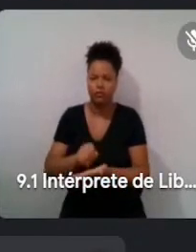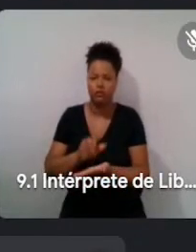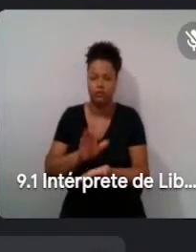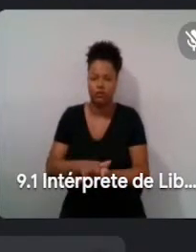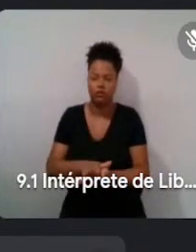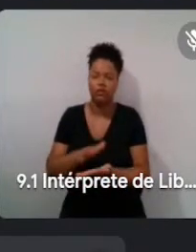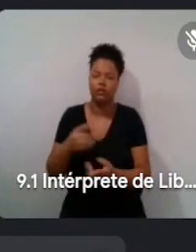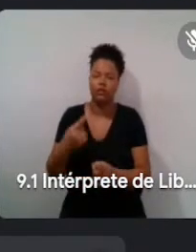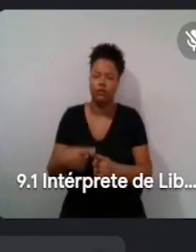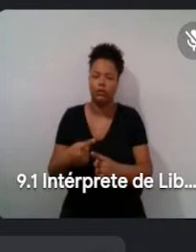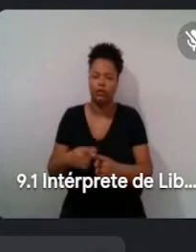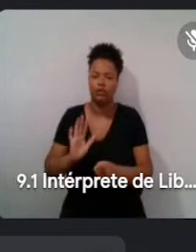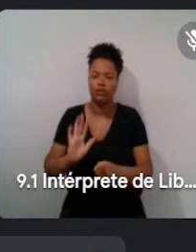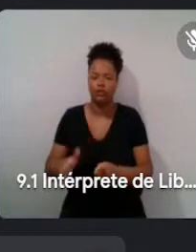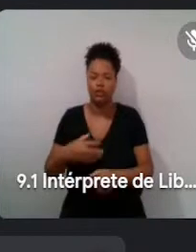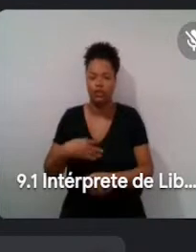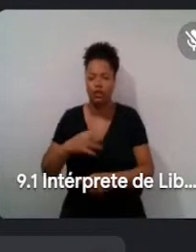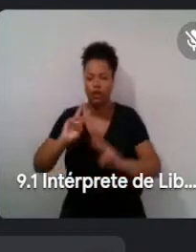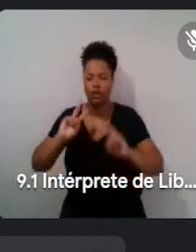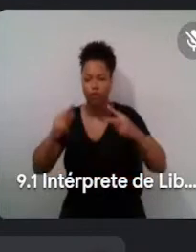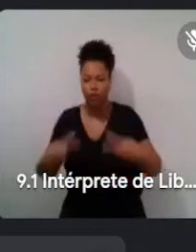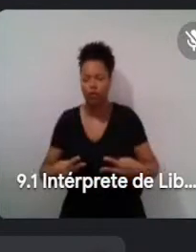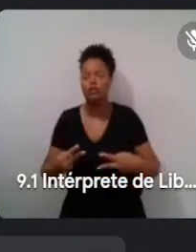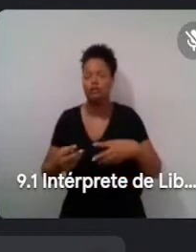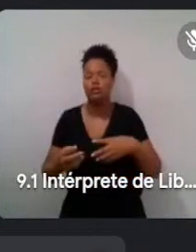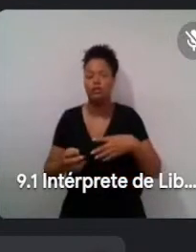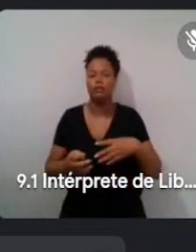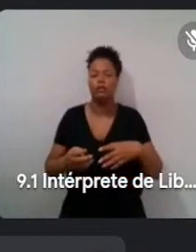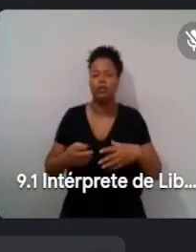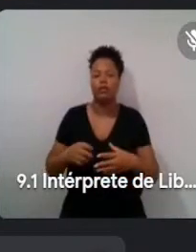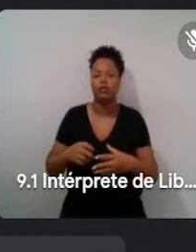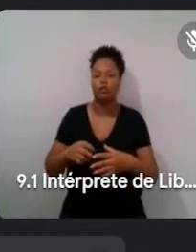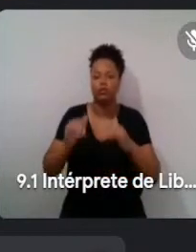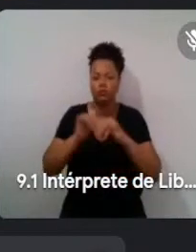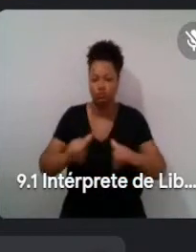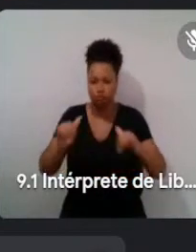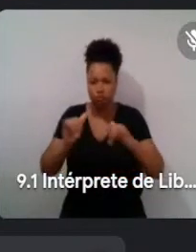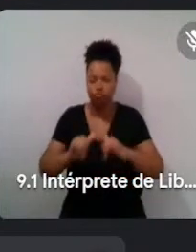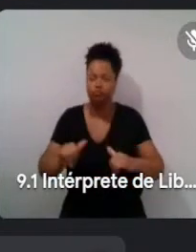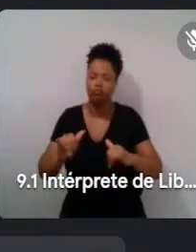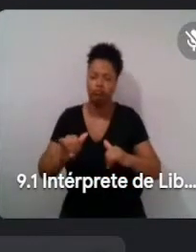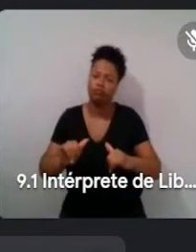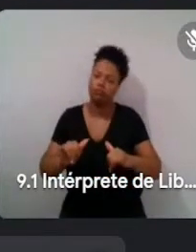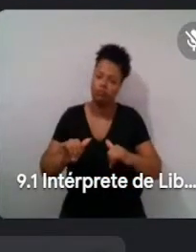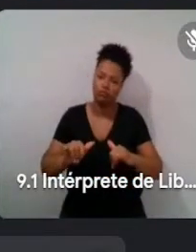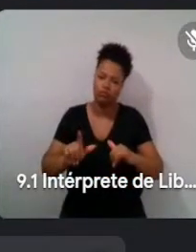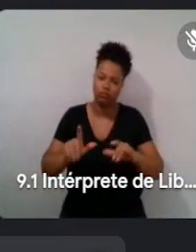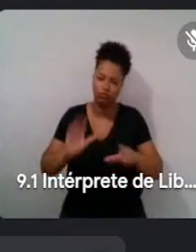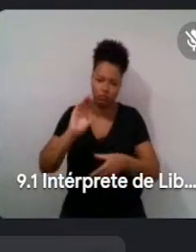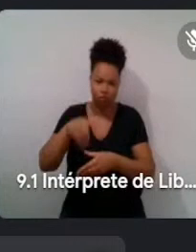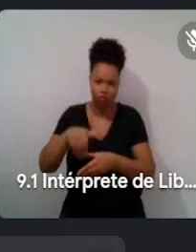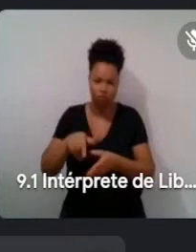veiculação da propaganda impugnada nessa representação. O parcial provimento, porque não acolho no mérito do recurso, não